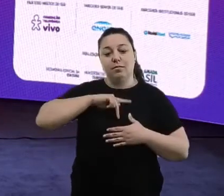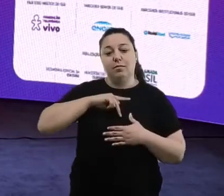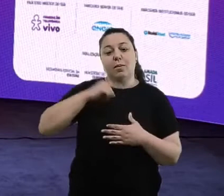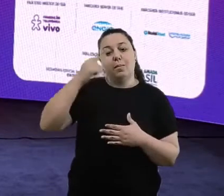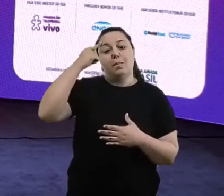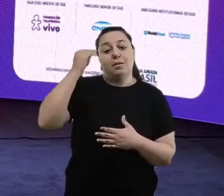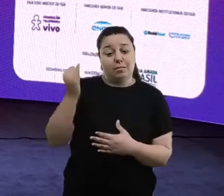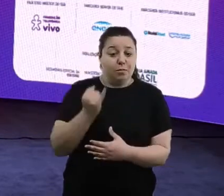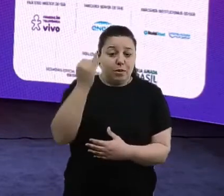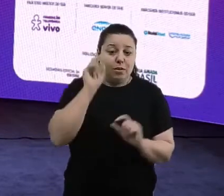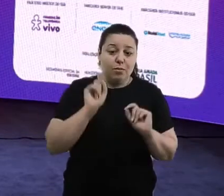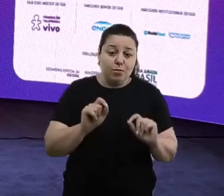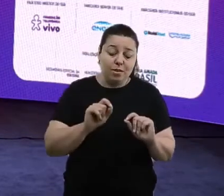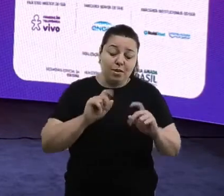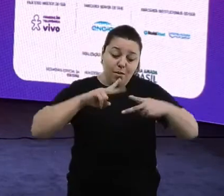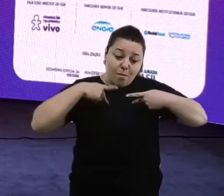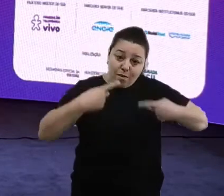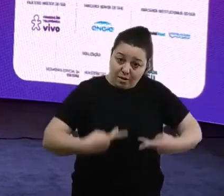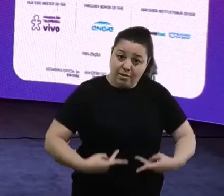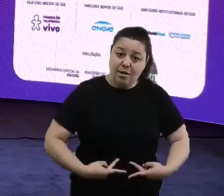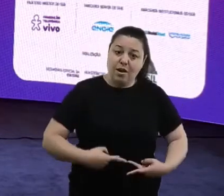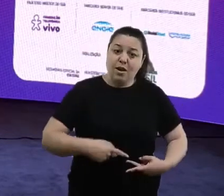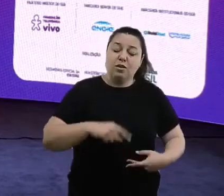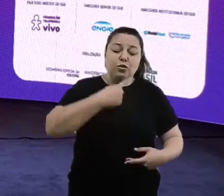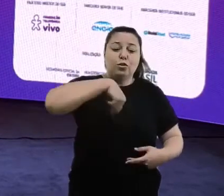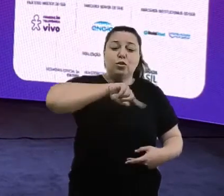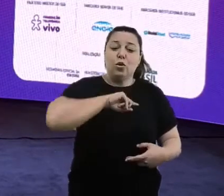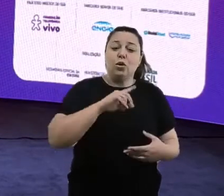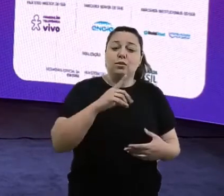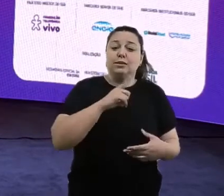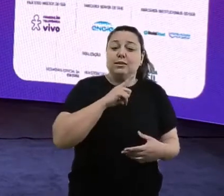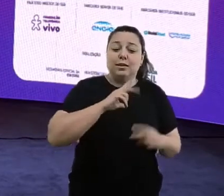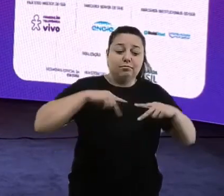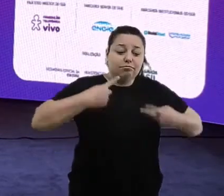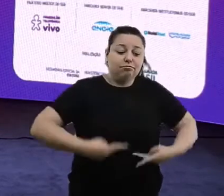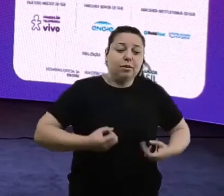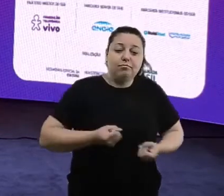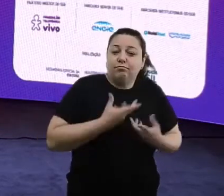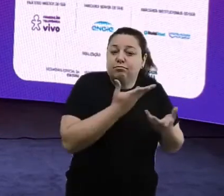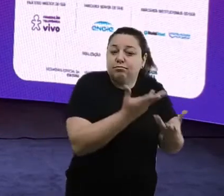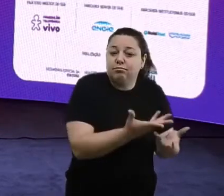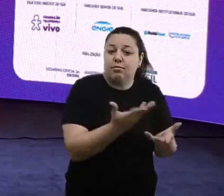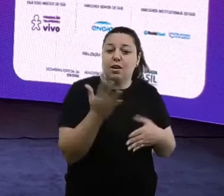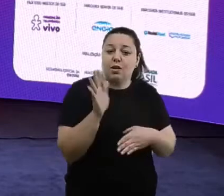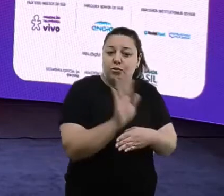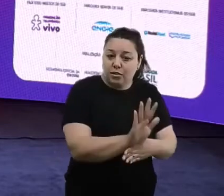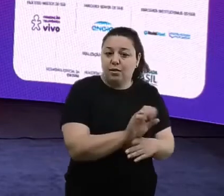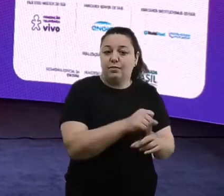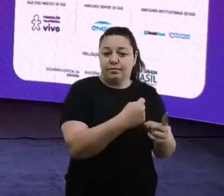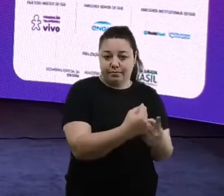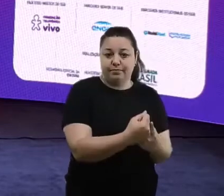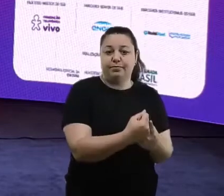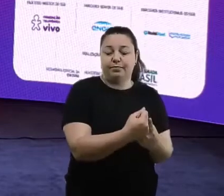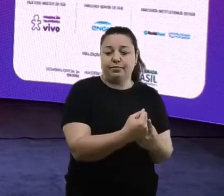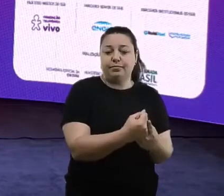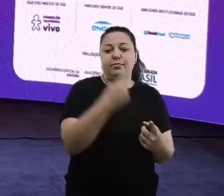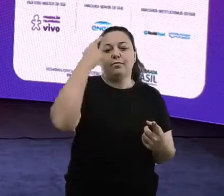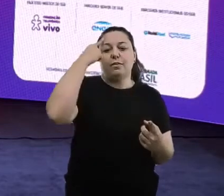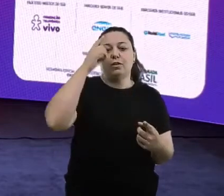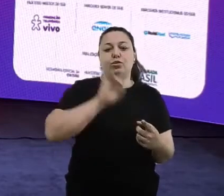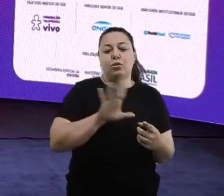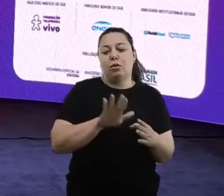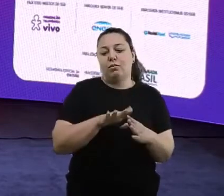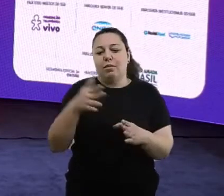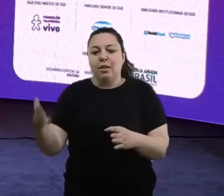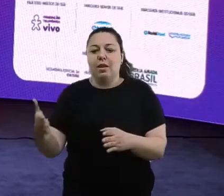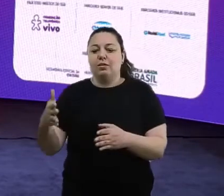humanidade, né? O que a gente tem como ser humano mesmo para entregar, ou seja, não fugir disso e passar só para a parte analítica, só para os dados,